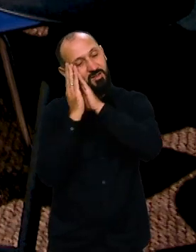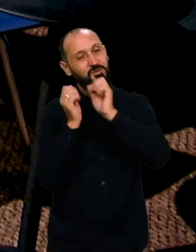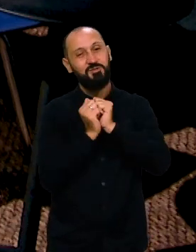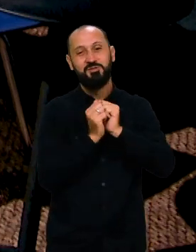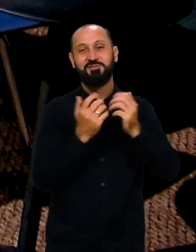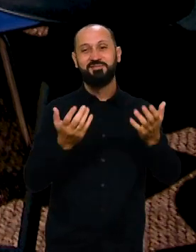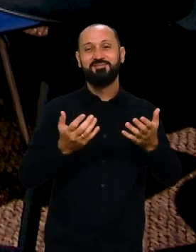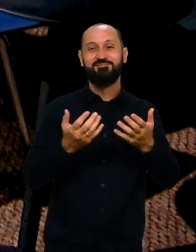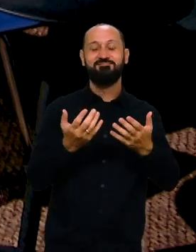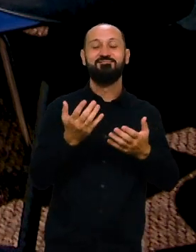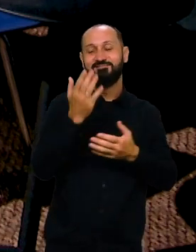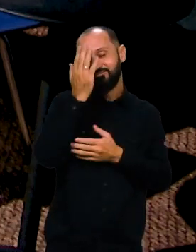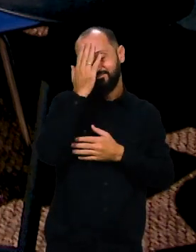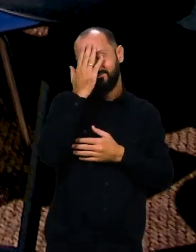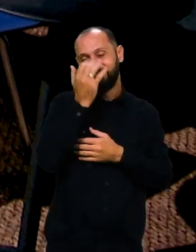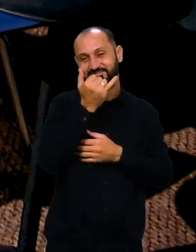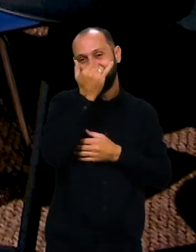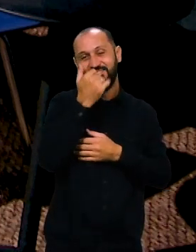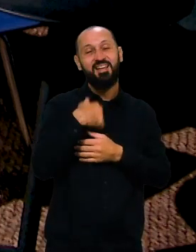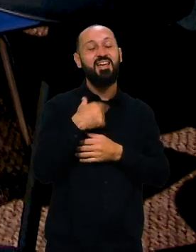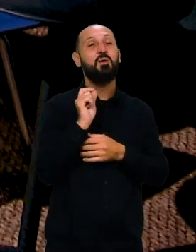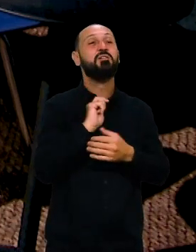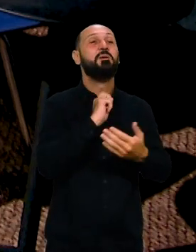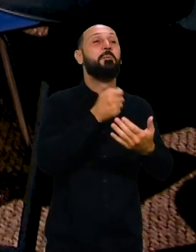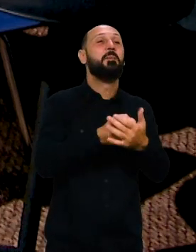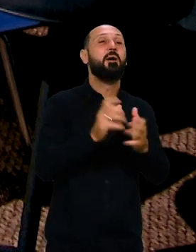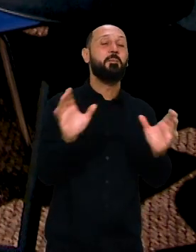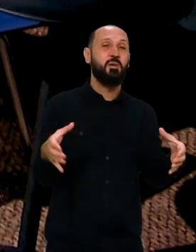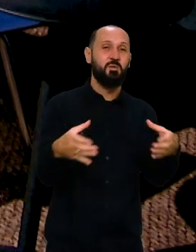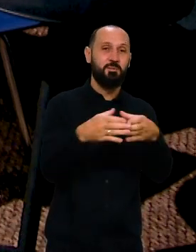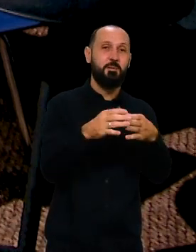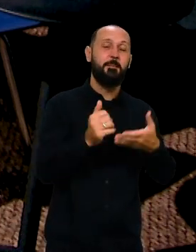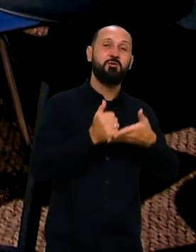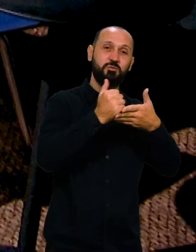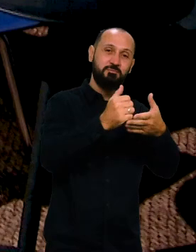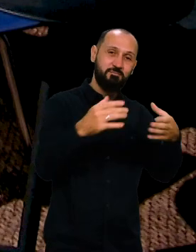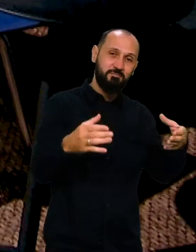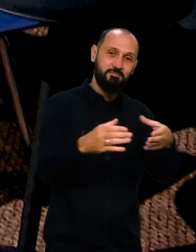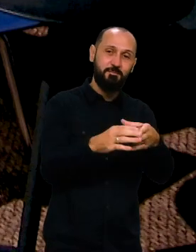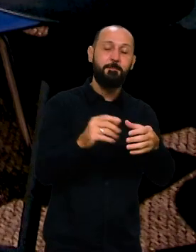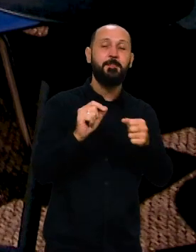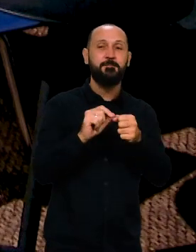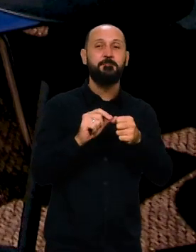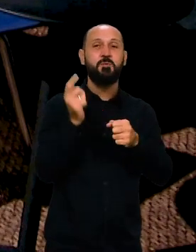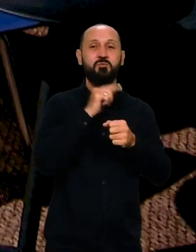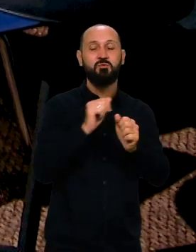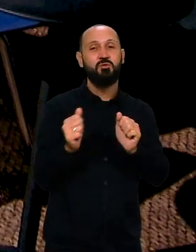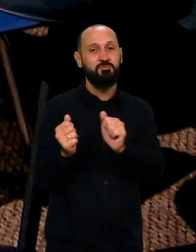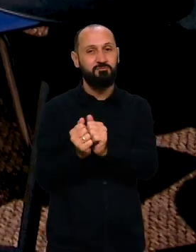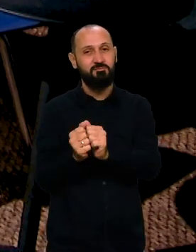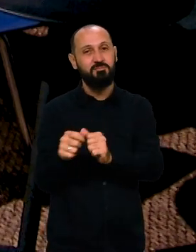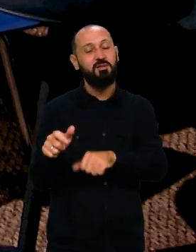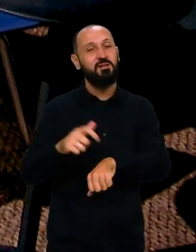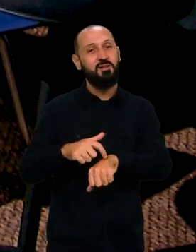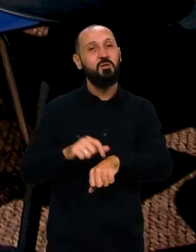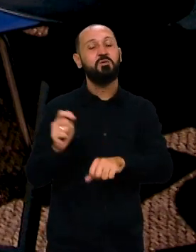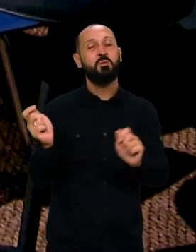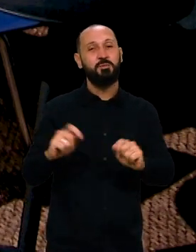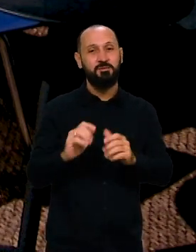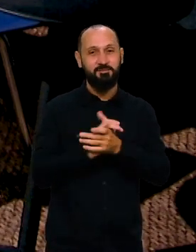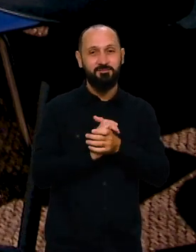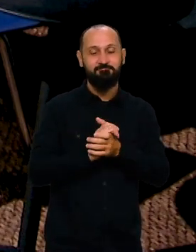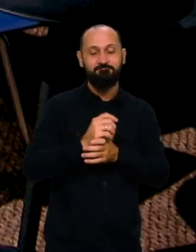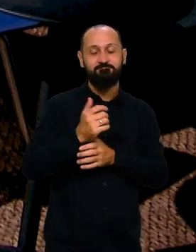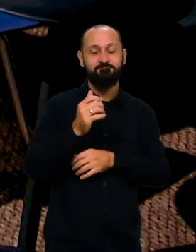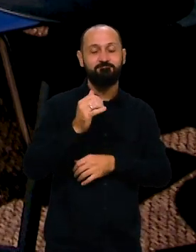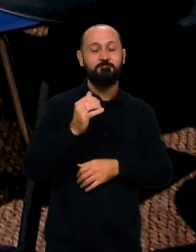gente... infelizmente é o preço que a gente paga pelo coletivo, mas eu faço o possível para estar junto com ele tudo